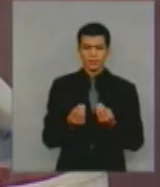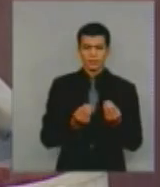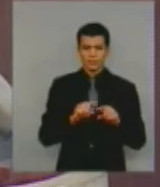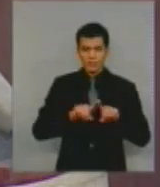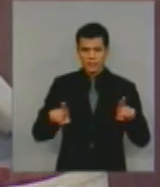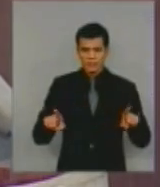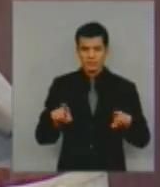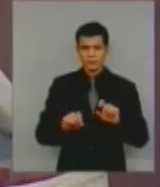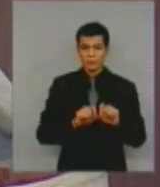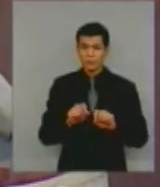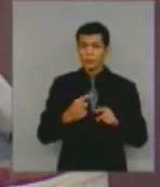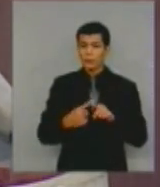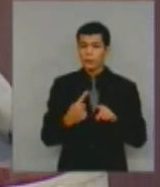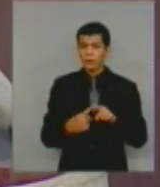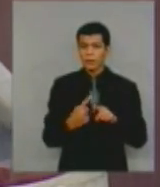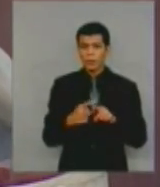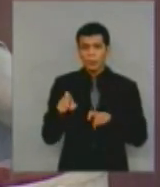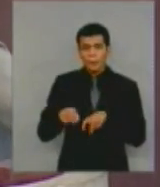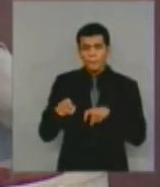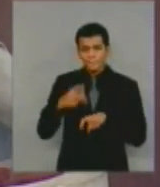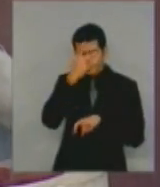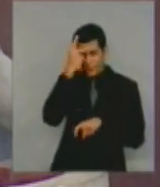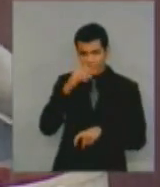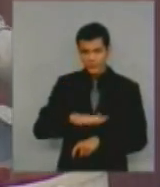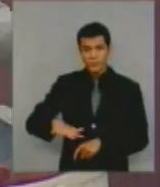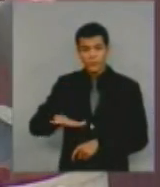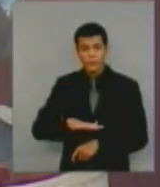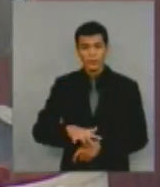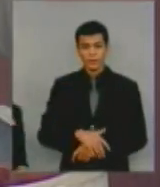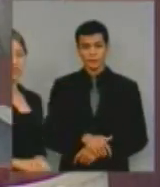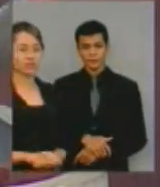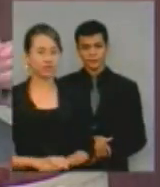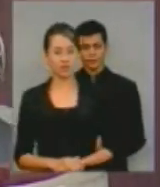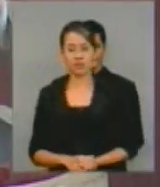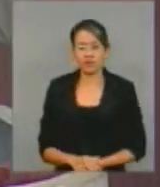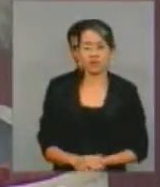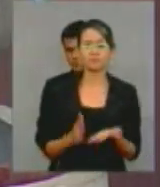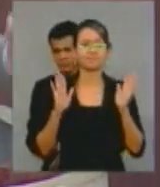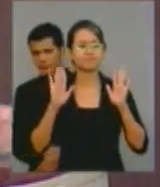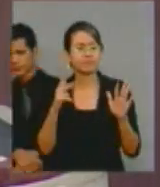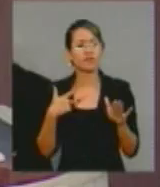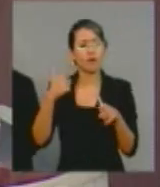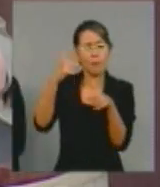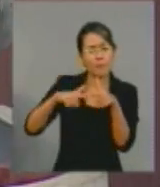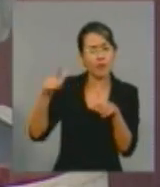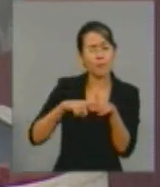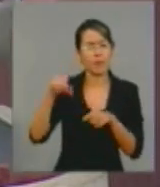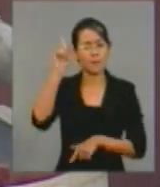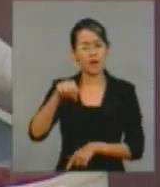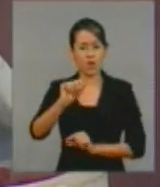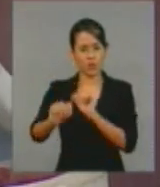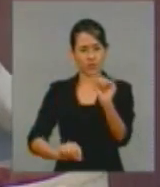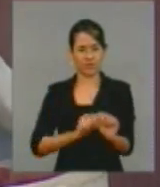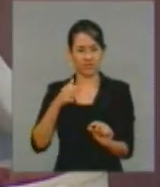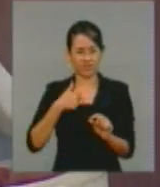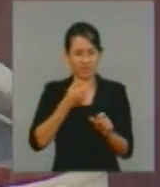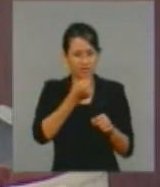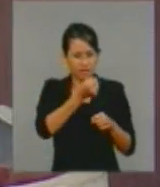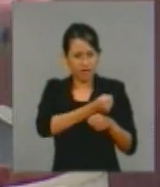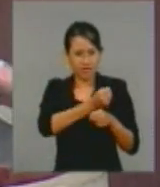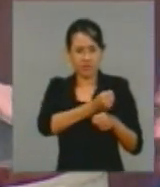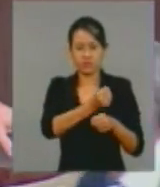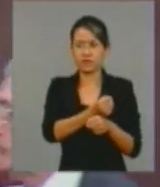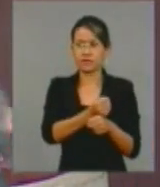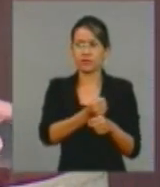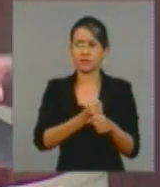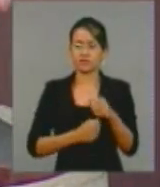se acena ao sertanejo, que o problema dele é um problema de uma obra redentora. Não há obra redentora. Não